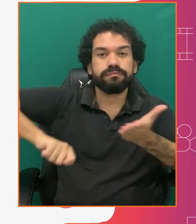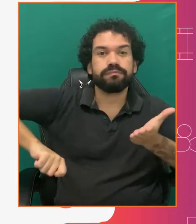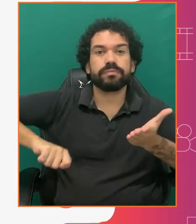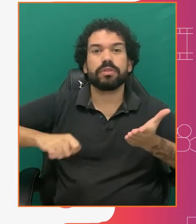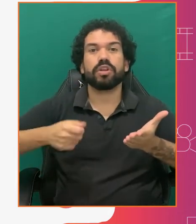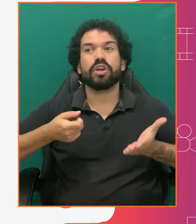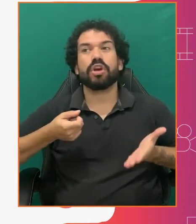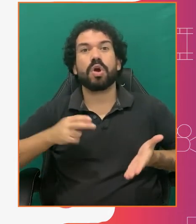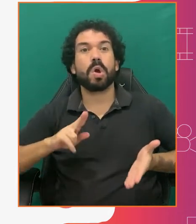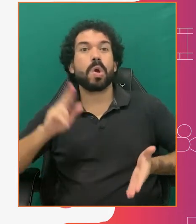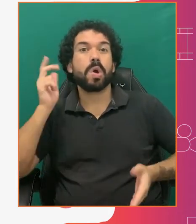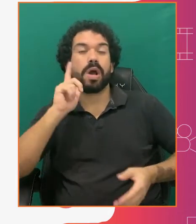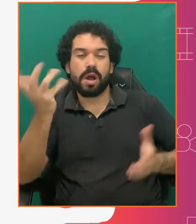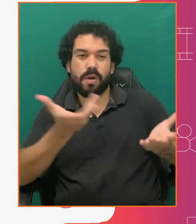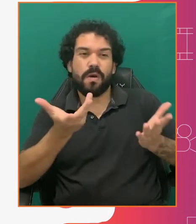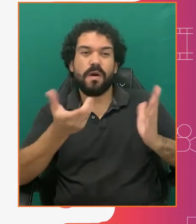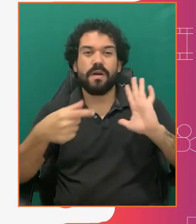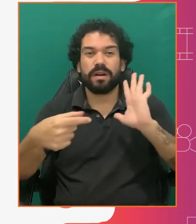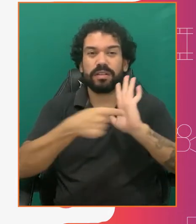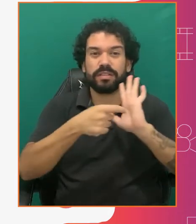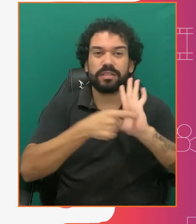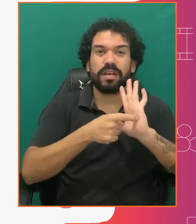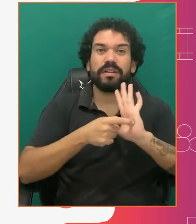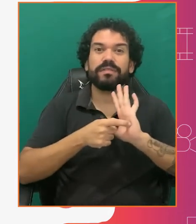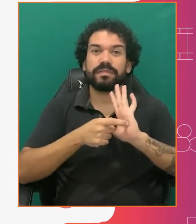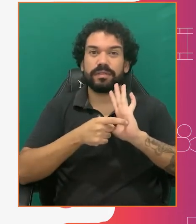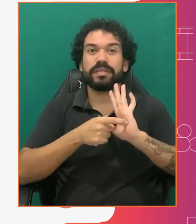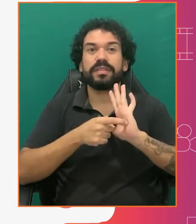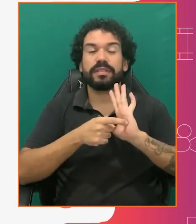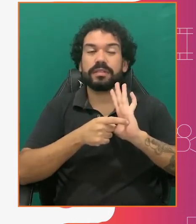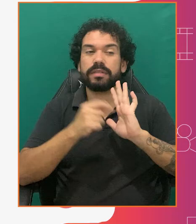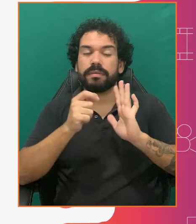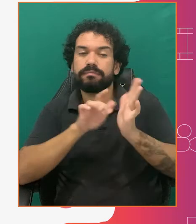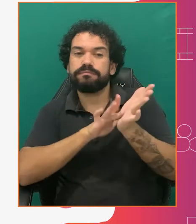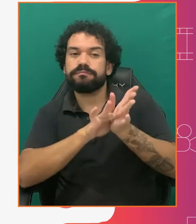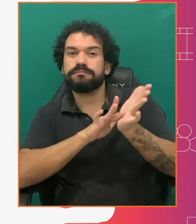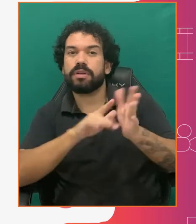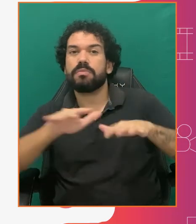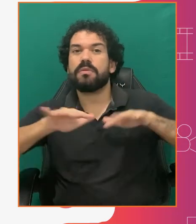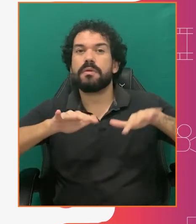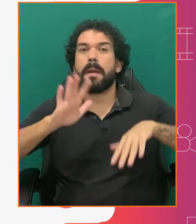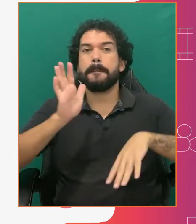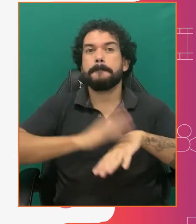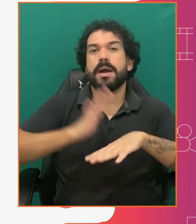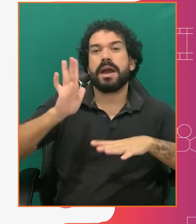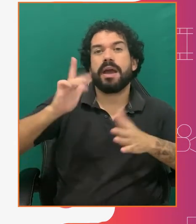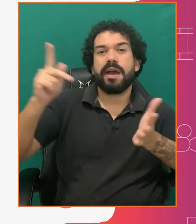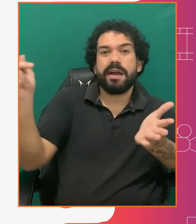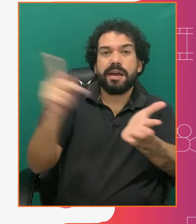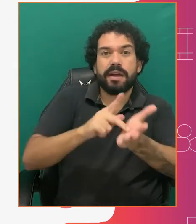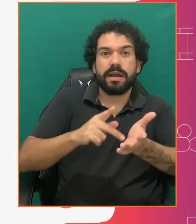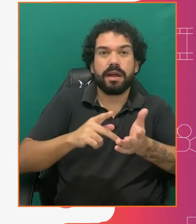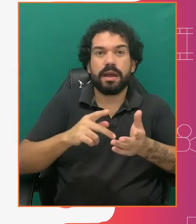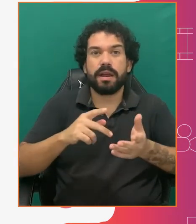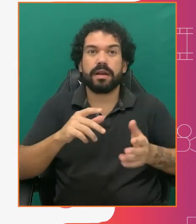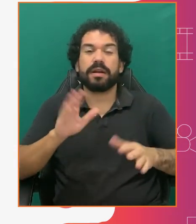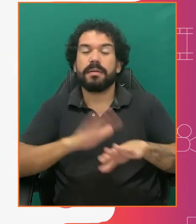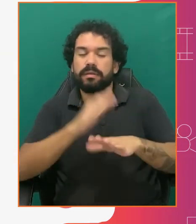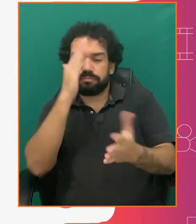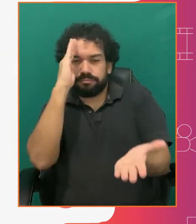simular nos atuais softwares de animação um movimento mais realista, mais